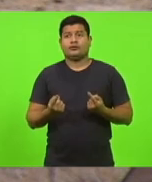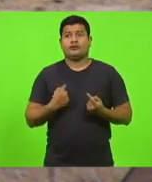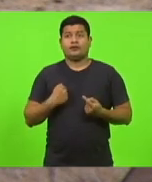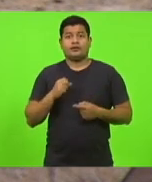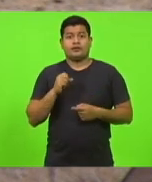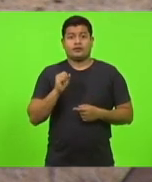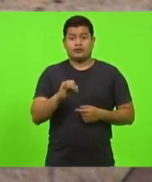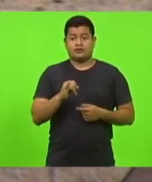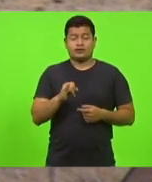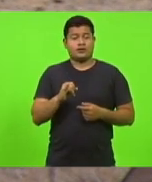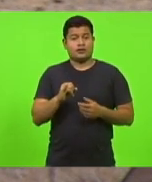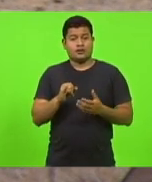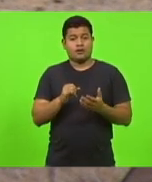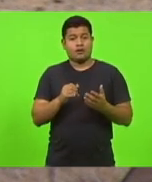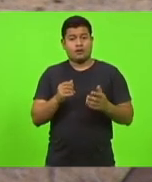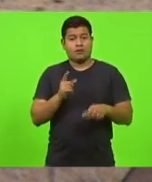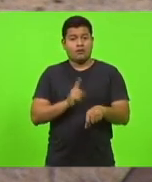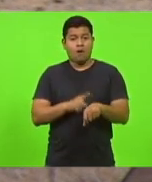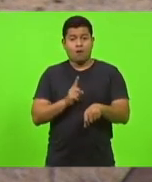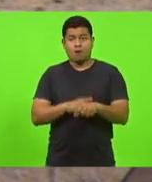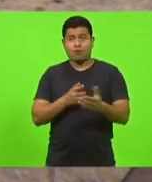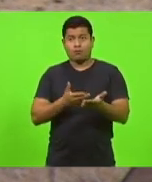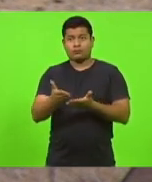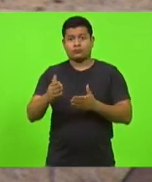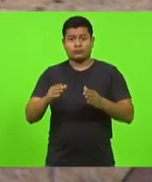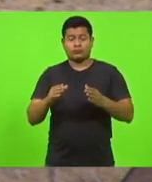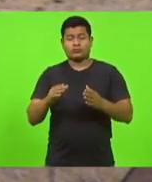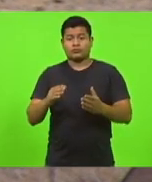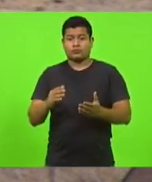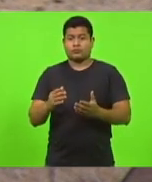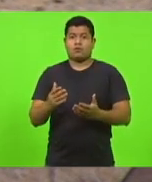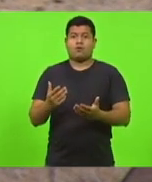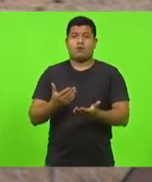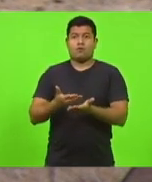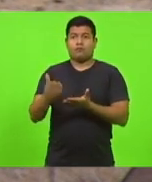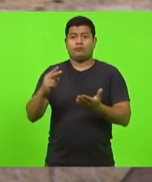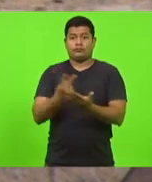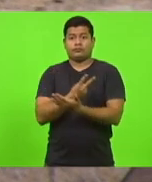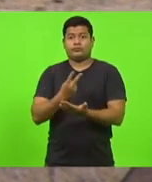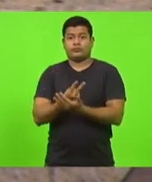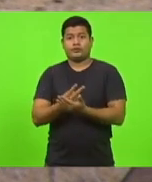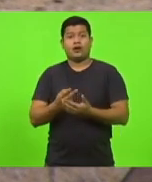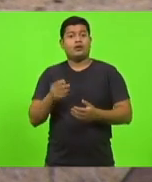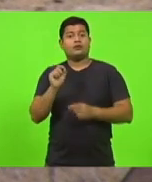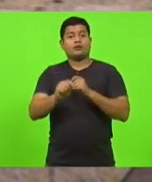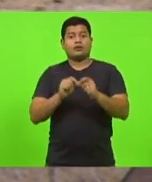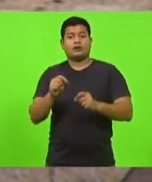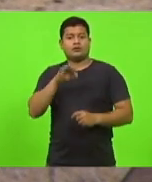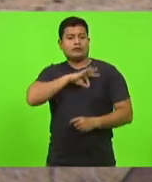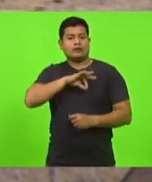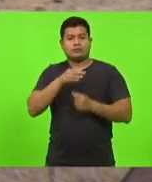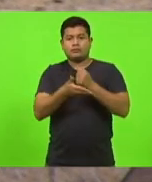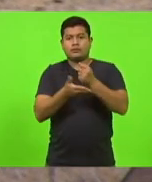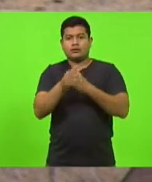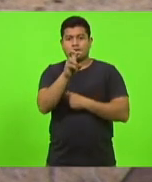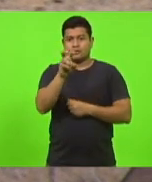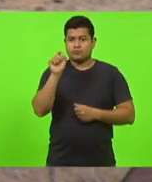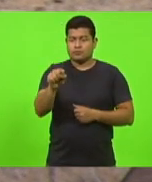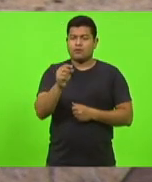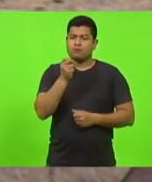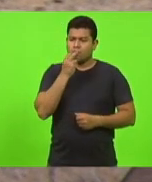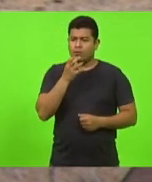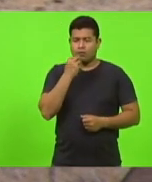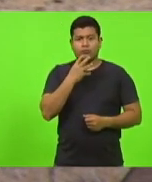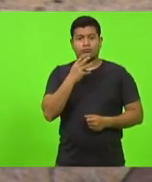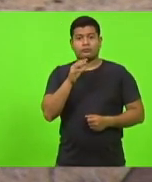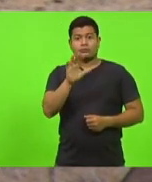mal, né, os próprios professores reconhecem, ah, o piso de 5 mil é muito bom, mas,